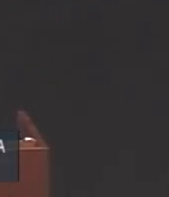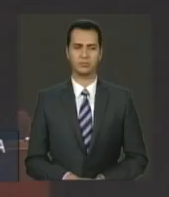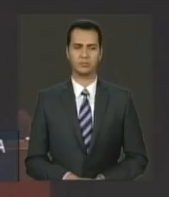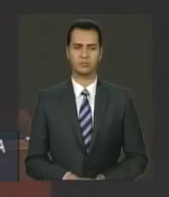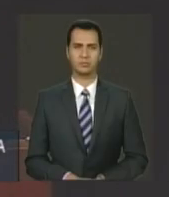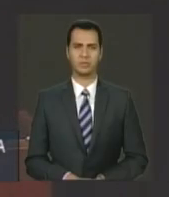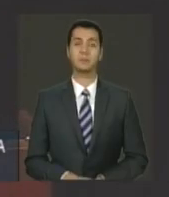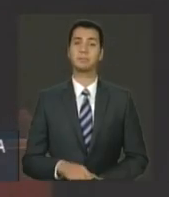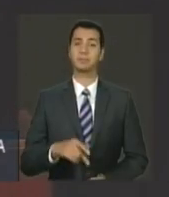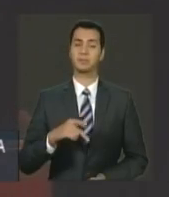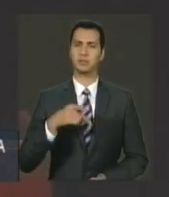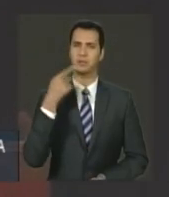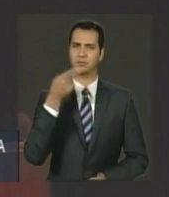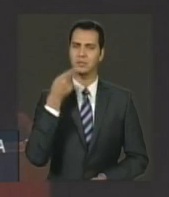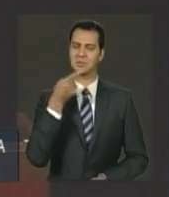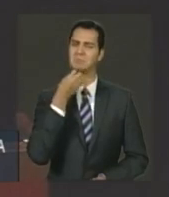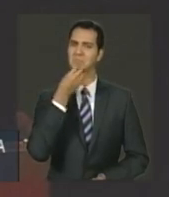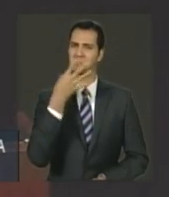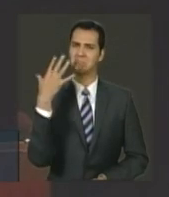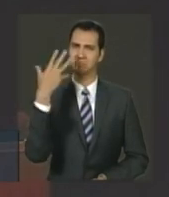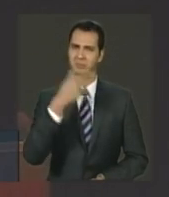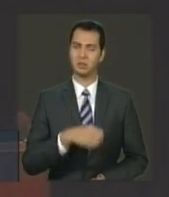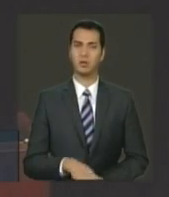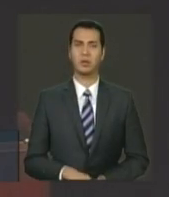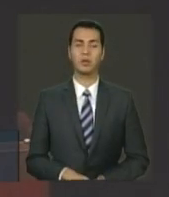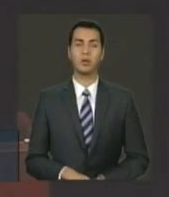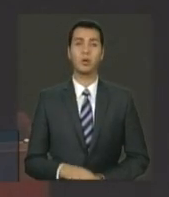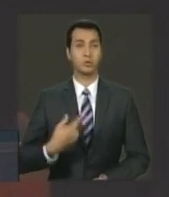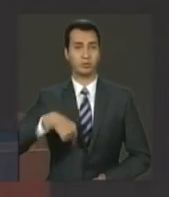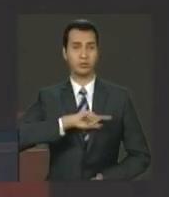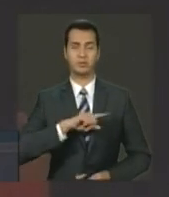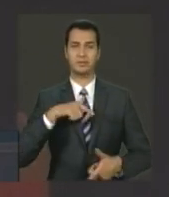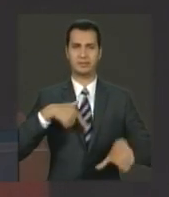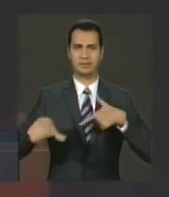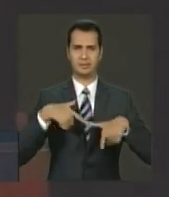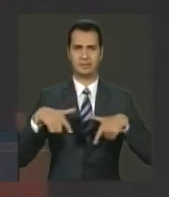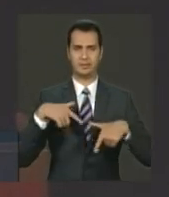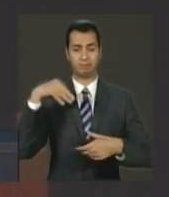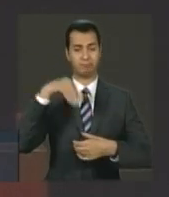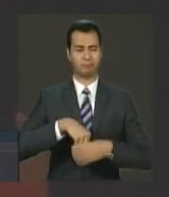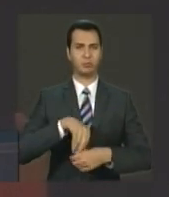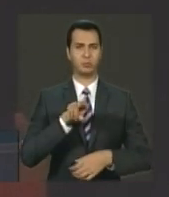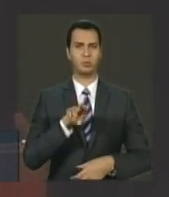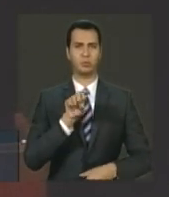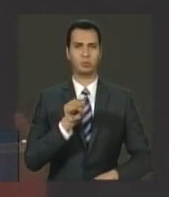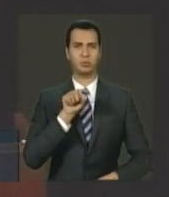Pertencer ao quadro da Universidade de São Paulo é uma honra e privilégio.